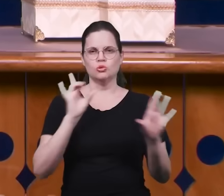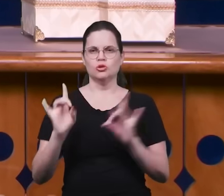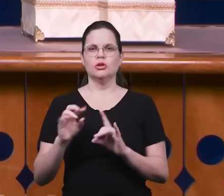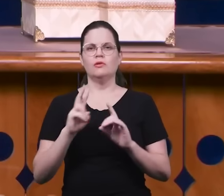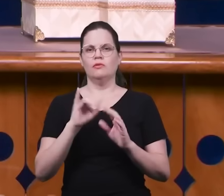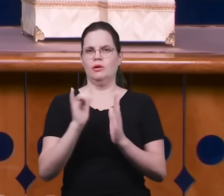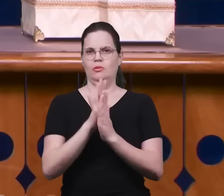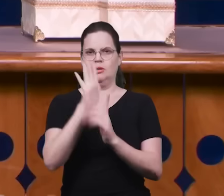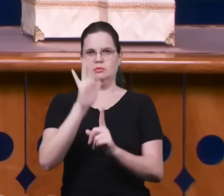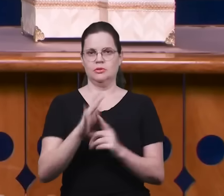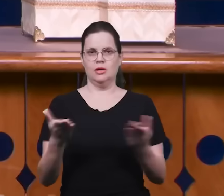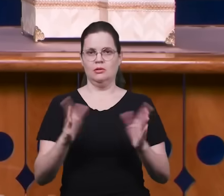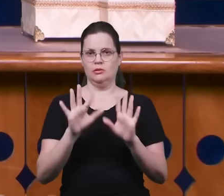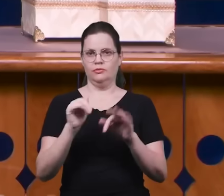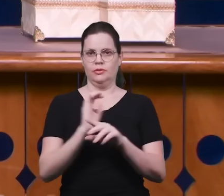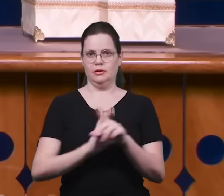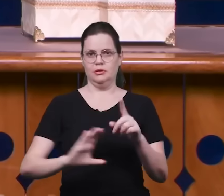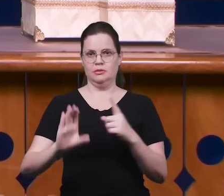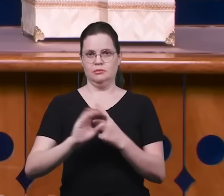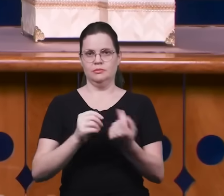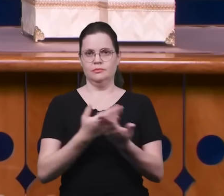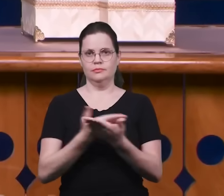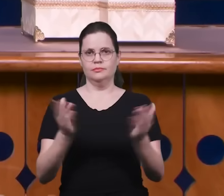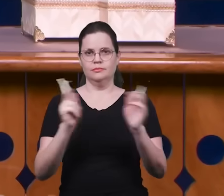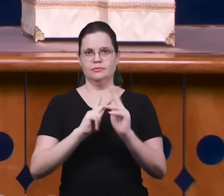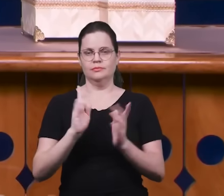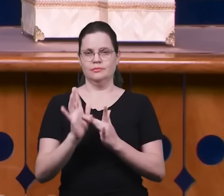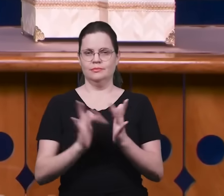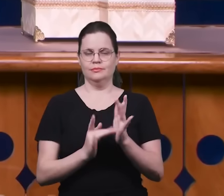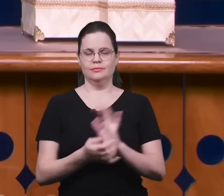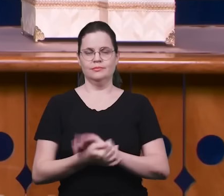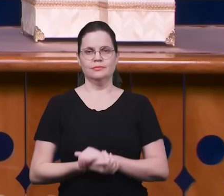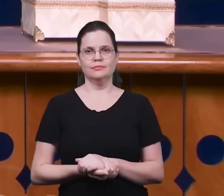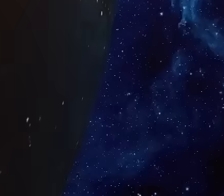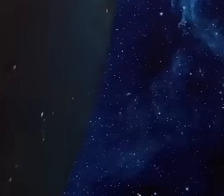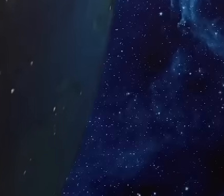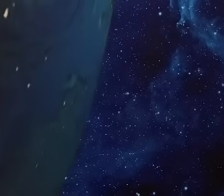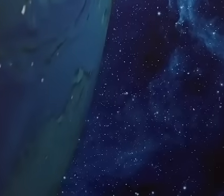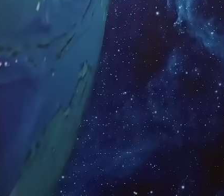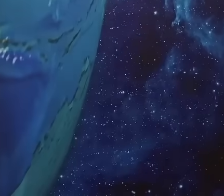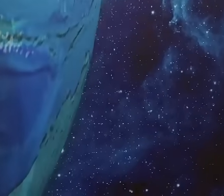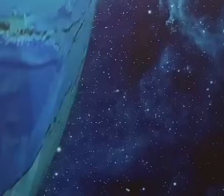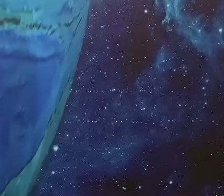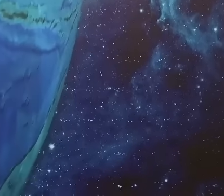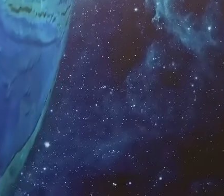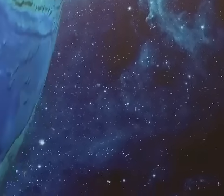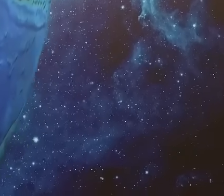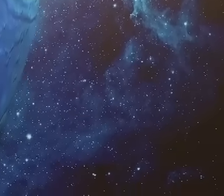nós encerramos o nosso culto. A todos, a paz do Senhor Jesus.